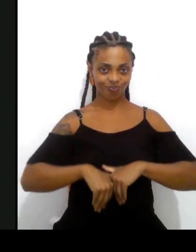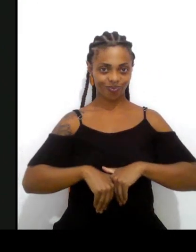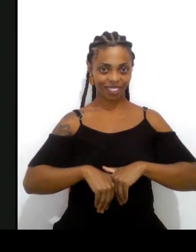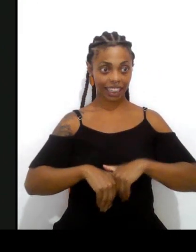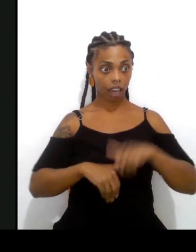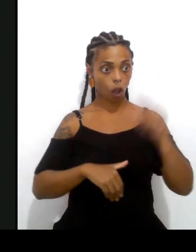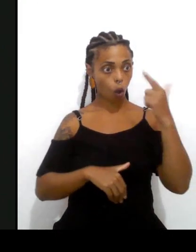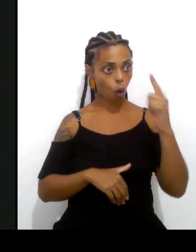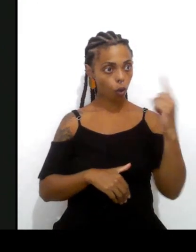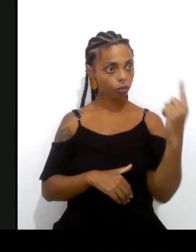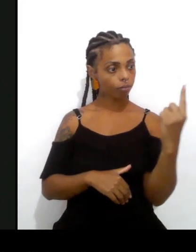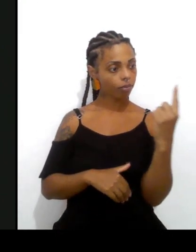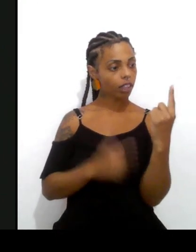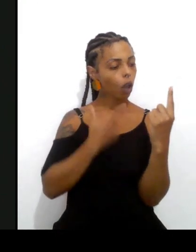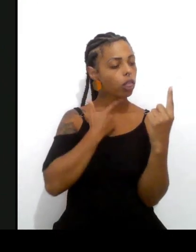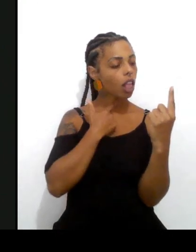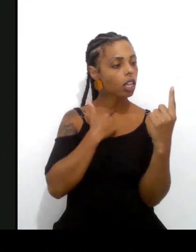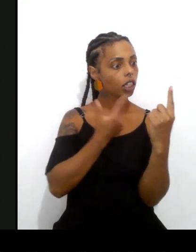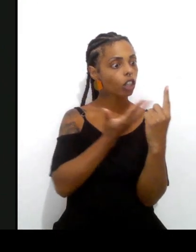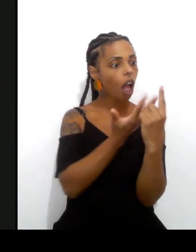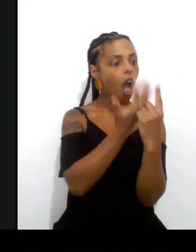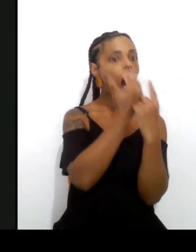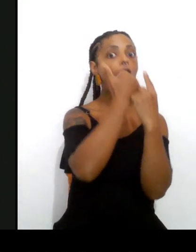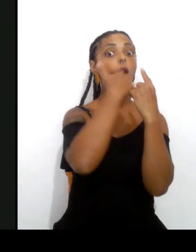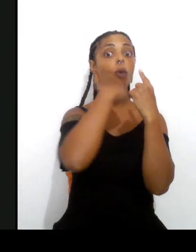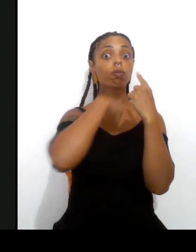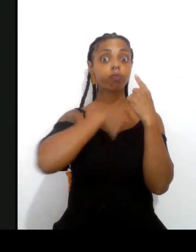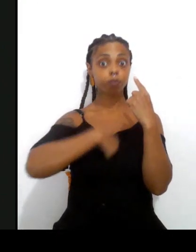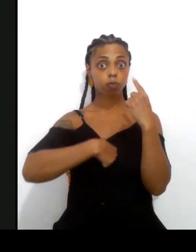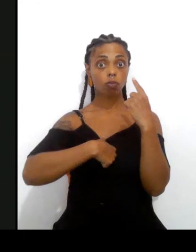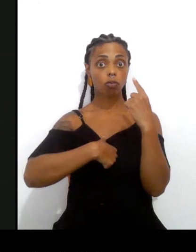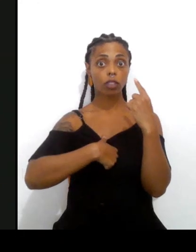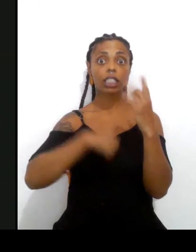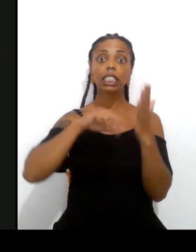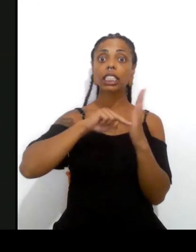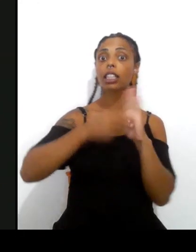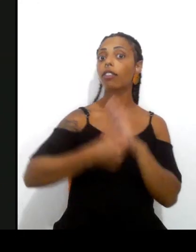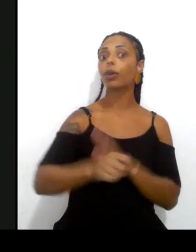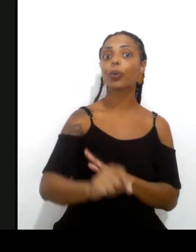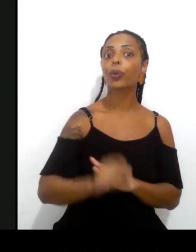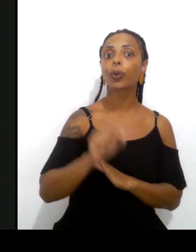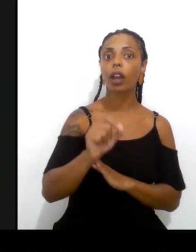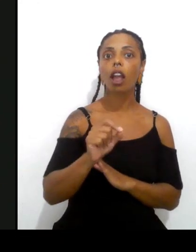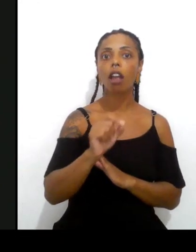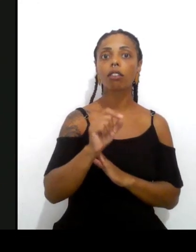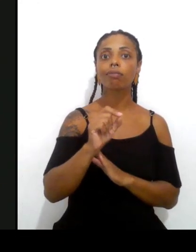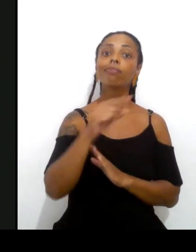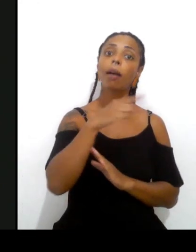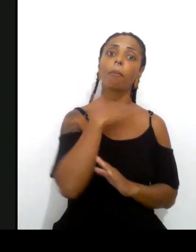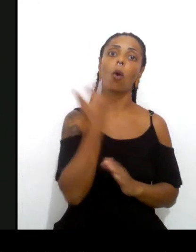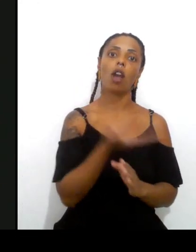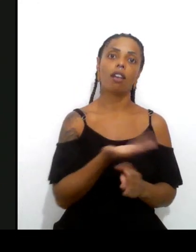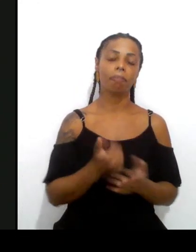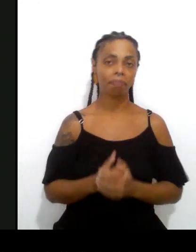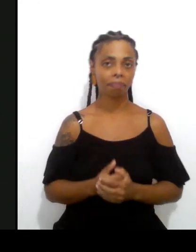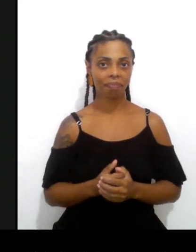outro objeto de desejo é no entanto anunciar a sua morte então